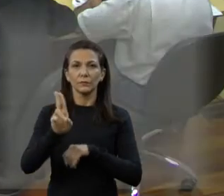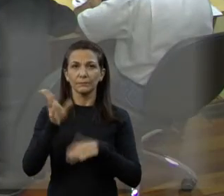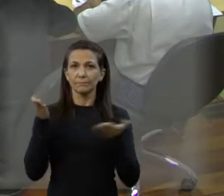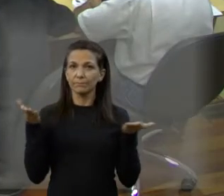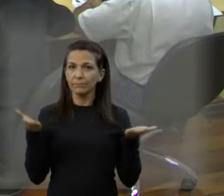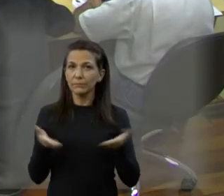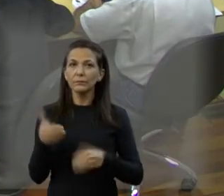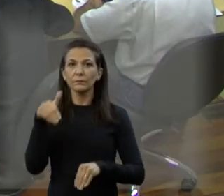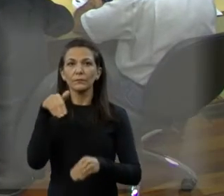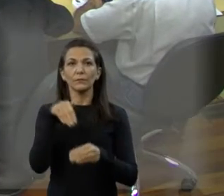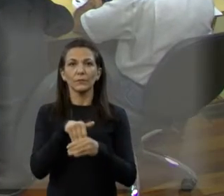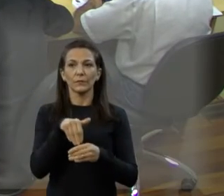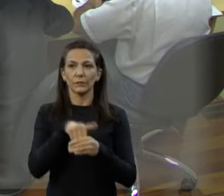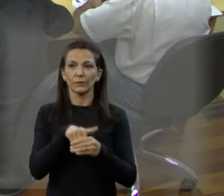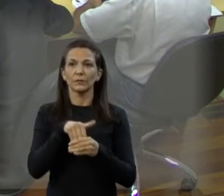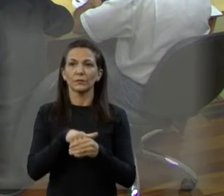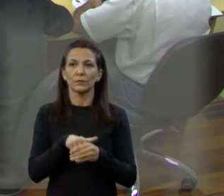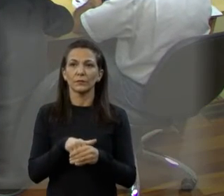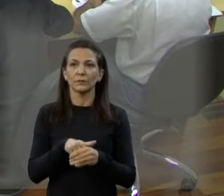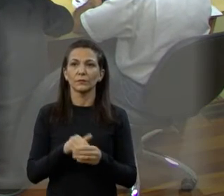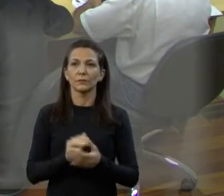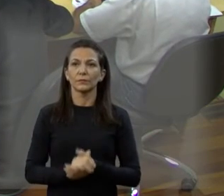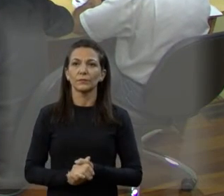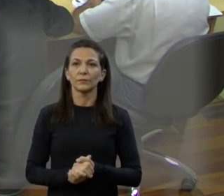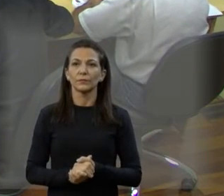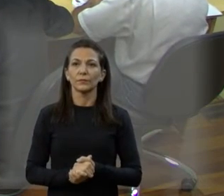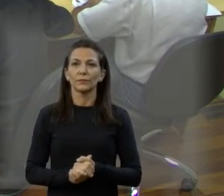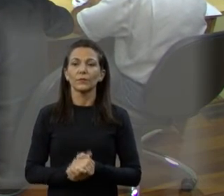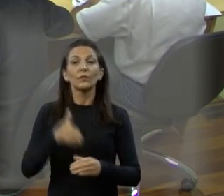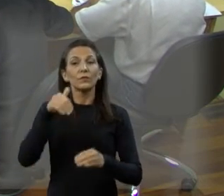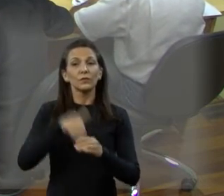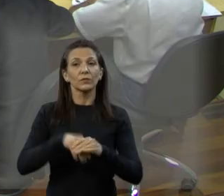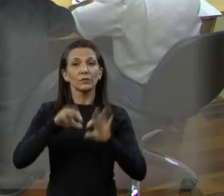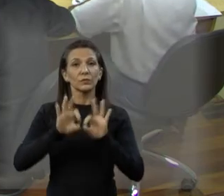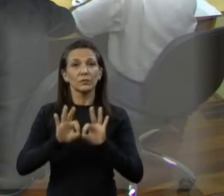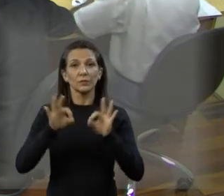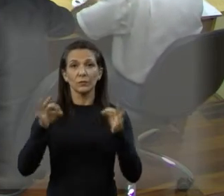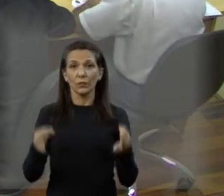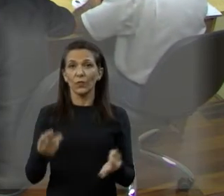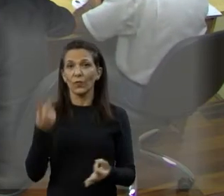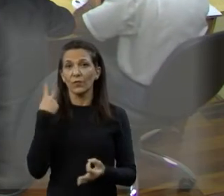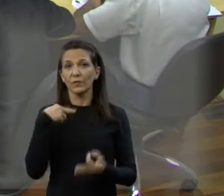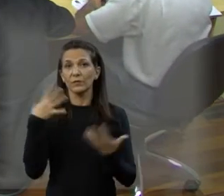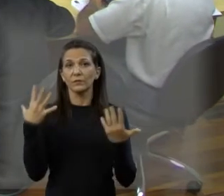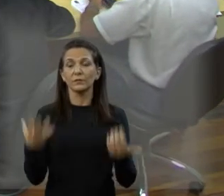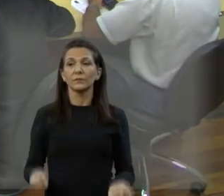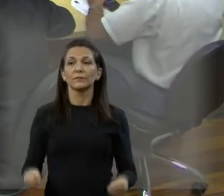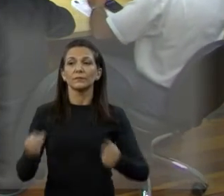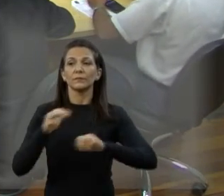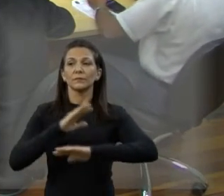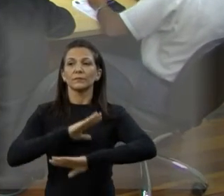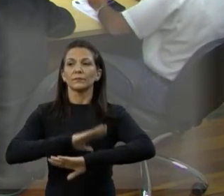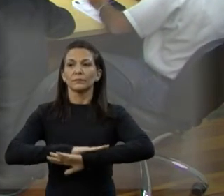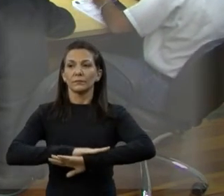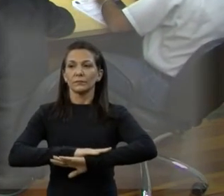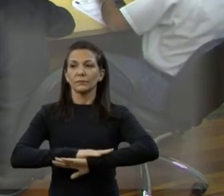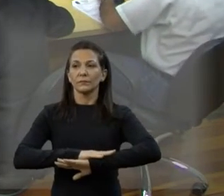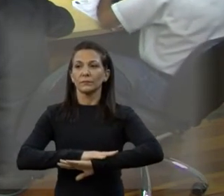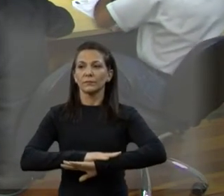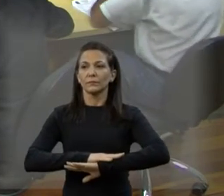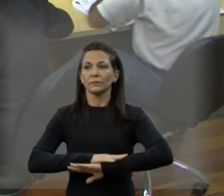então vamos colocar em votação a votação simbólica os vereadores estiverem de acordo permaneçam